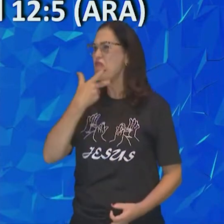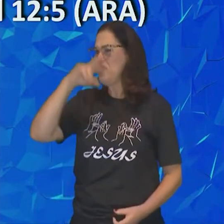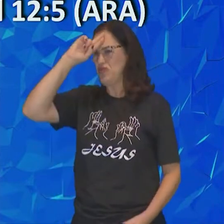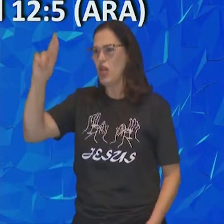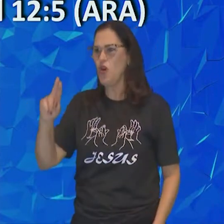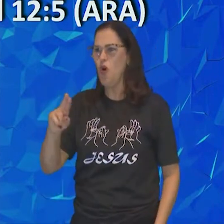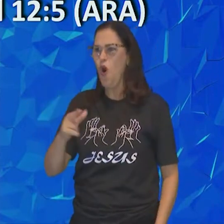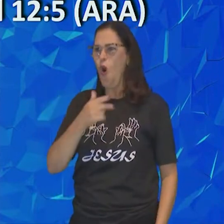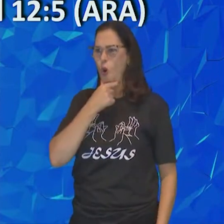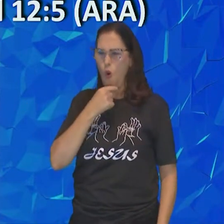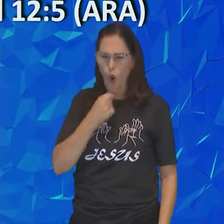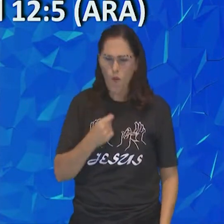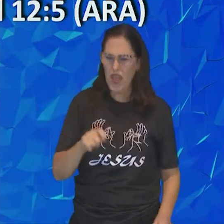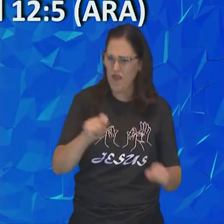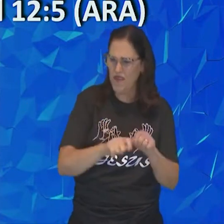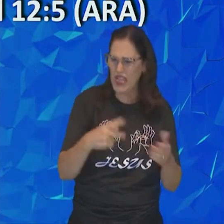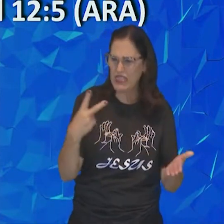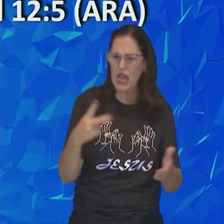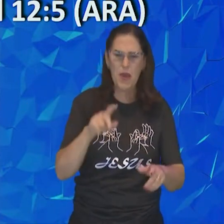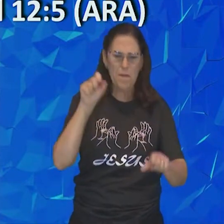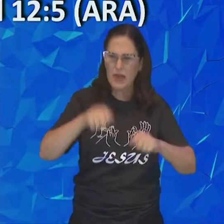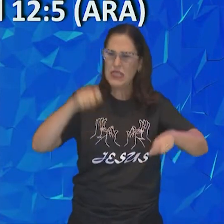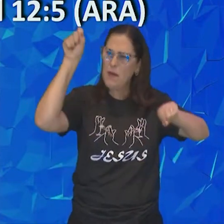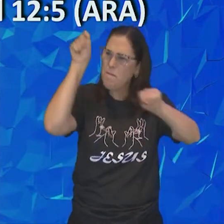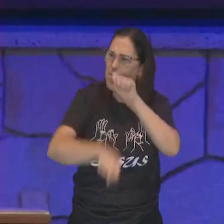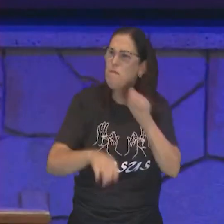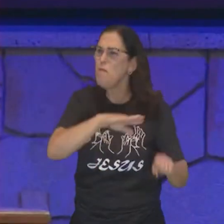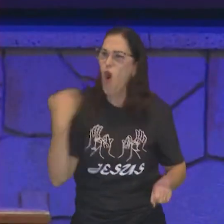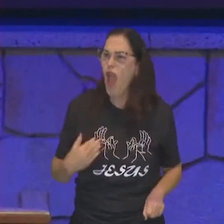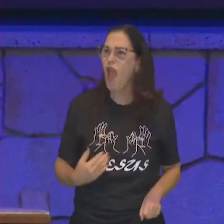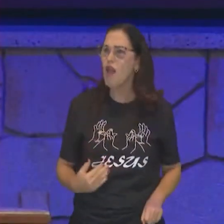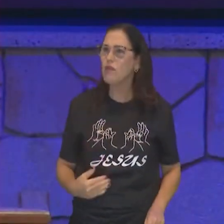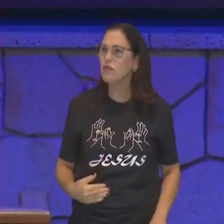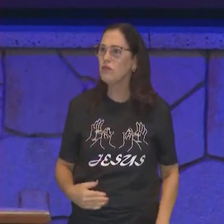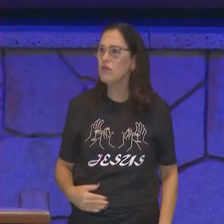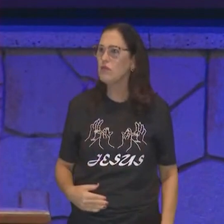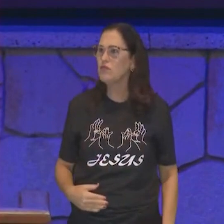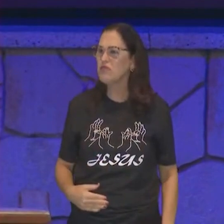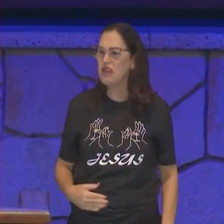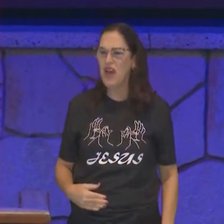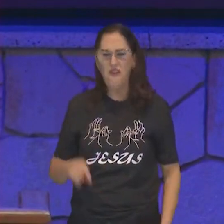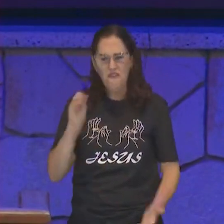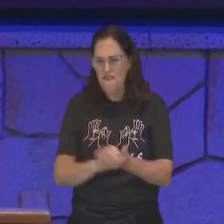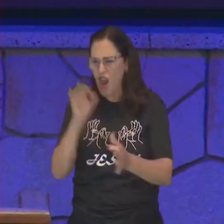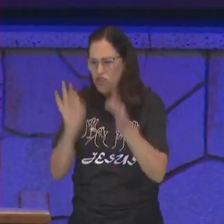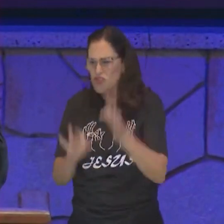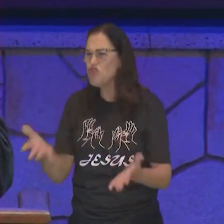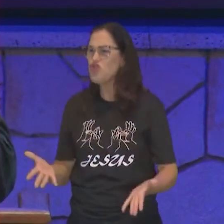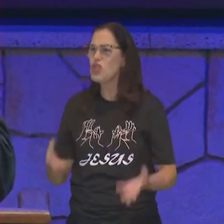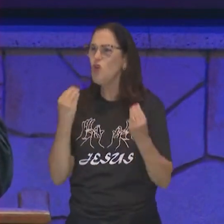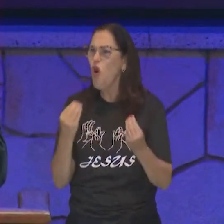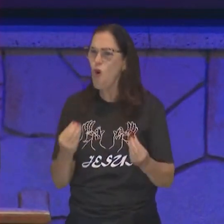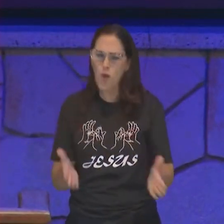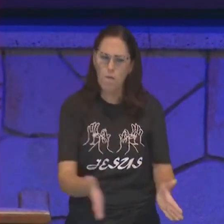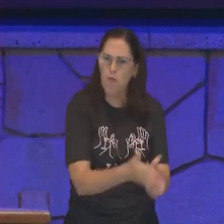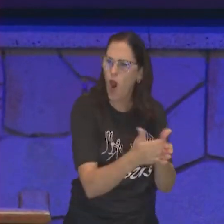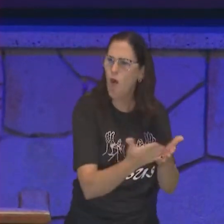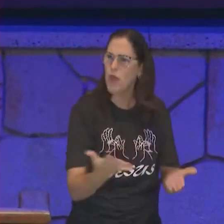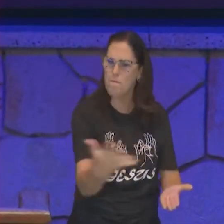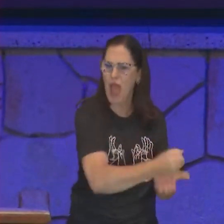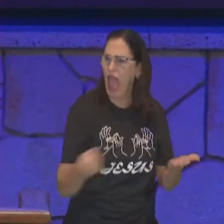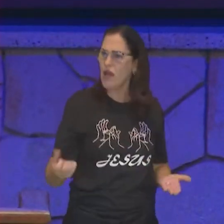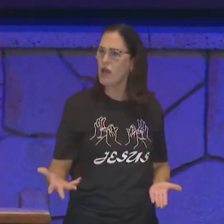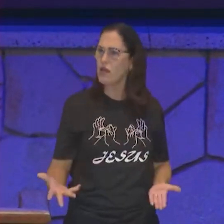Senhor, o homem que fez isso deve ser morto. Quem fez isso deve ser morto. Uma injustiça dessas.